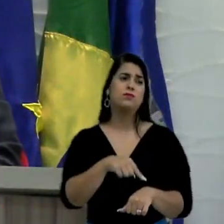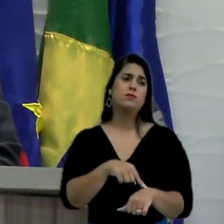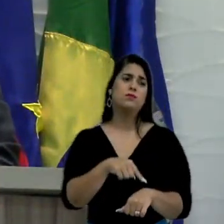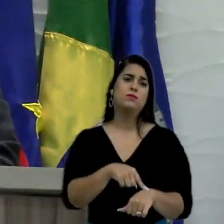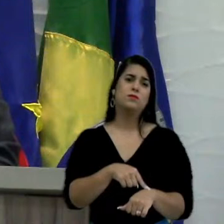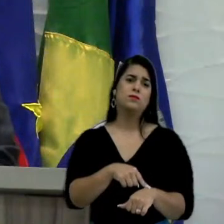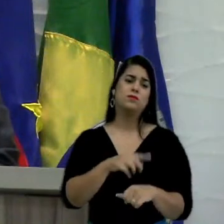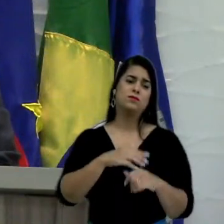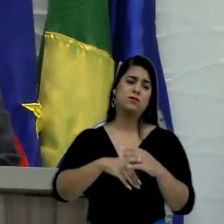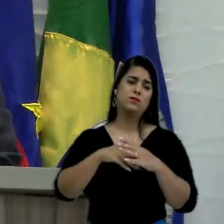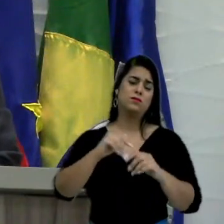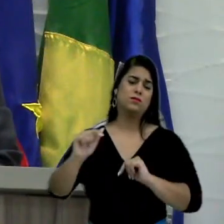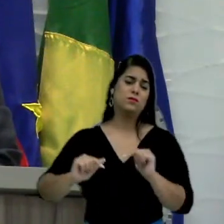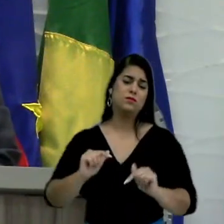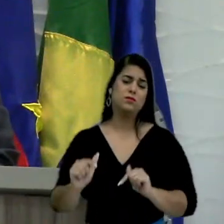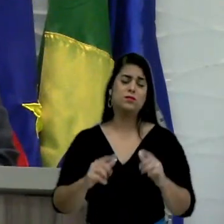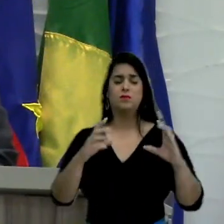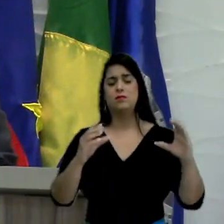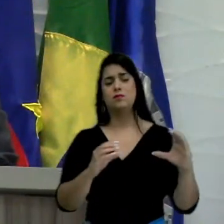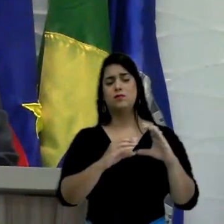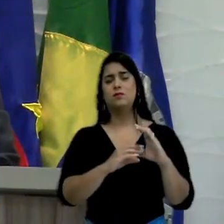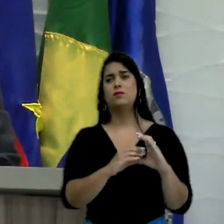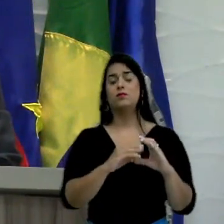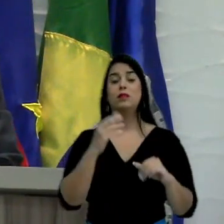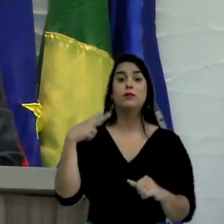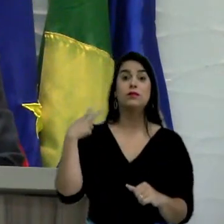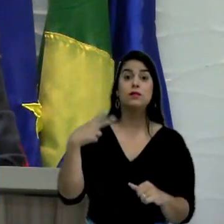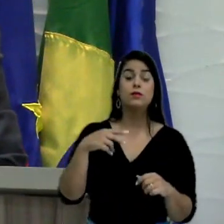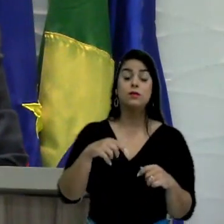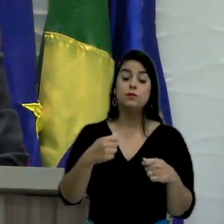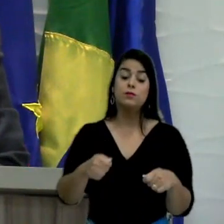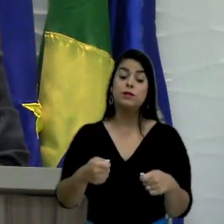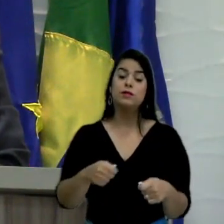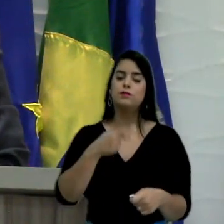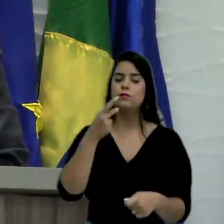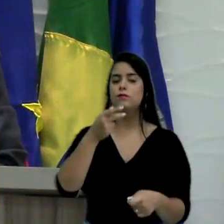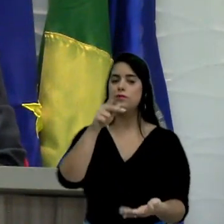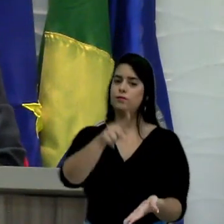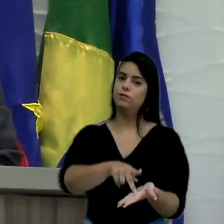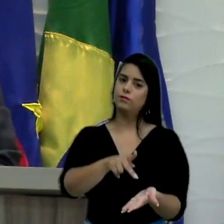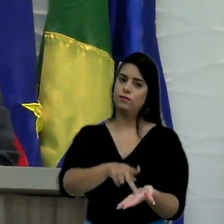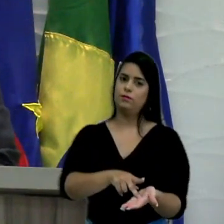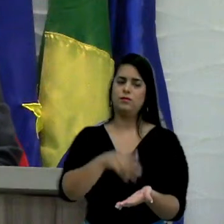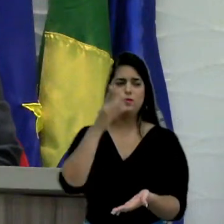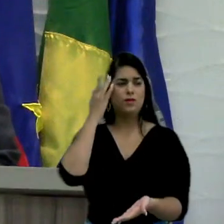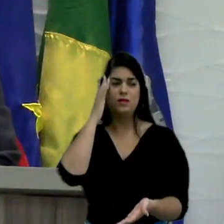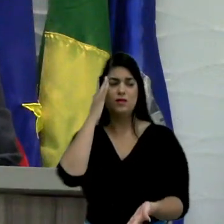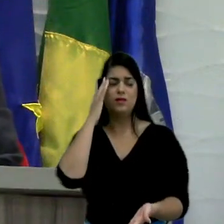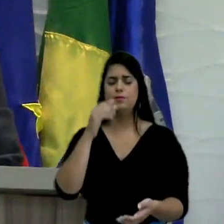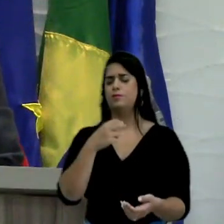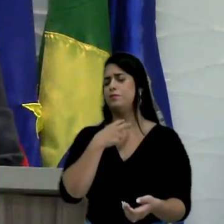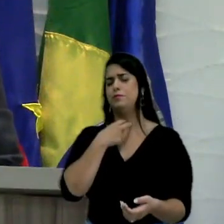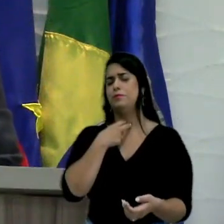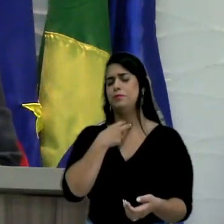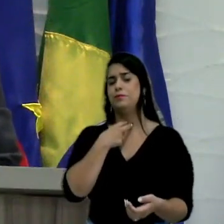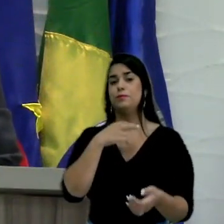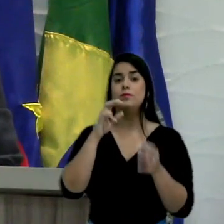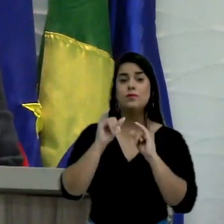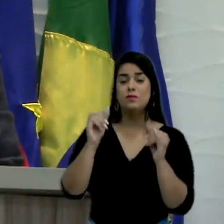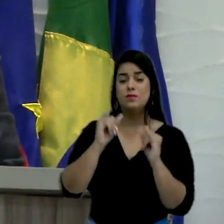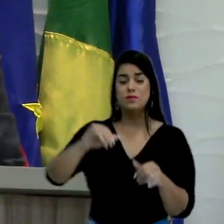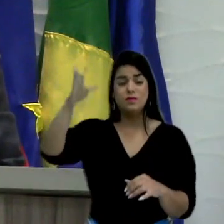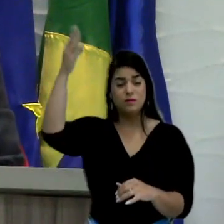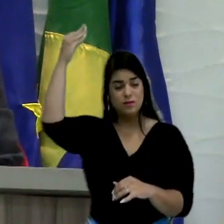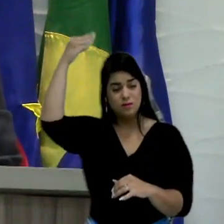dos funcionários da Compesa. Vereador, passe aqui nessa tribuna a verdade, não com achismo. Dizer que é culpa da